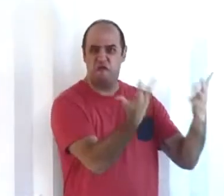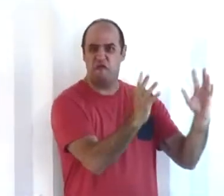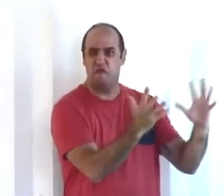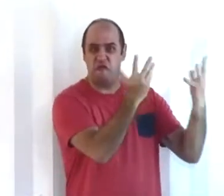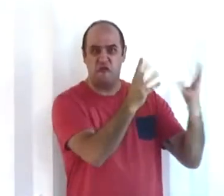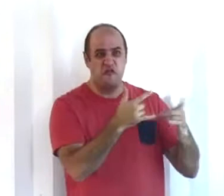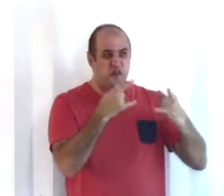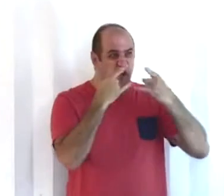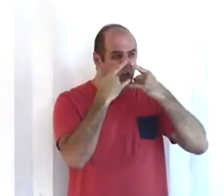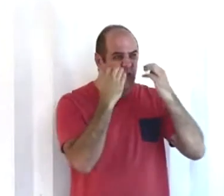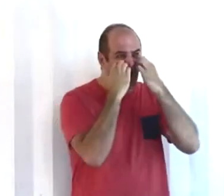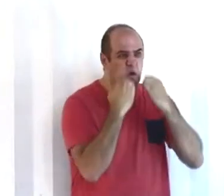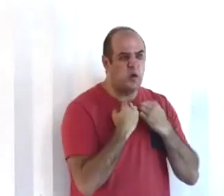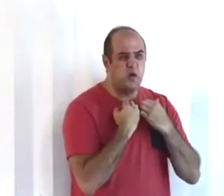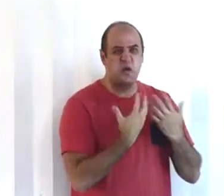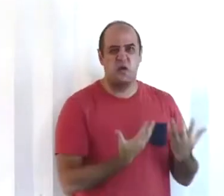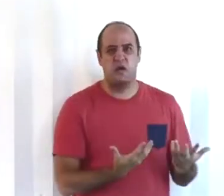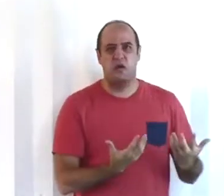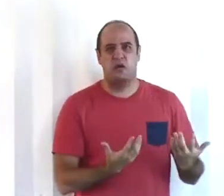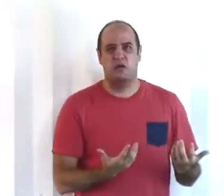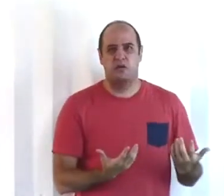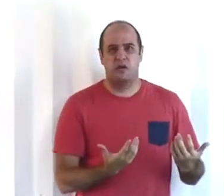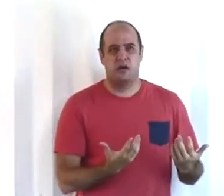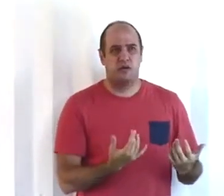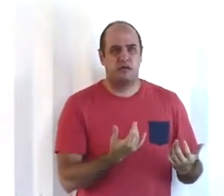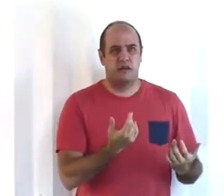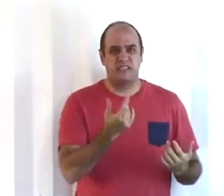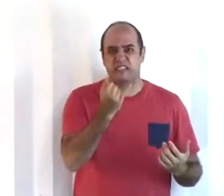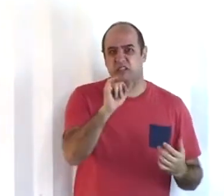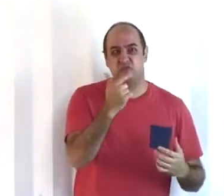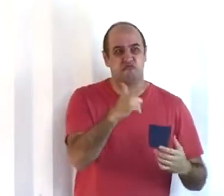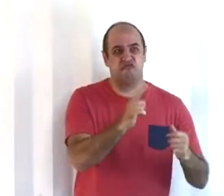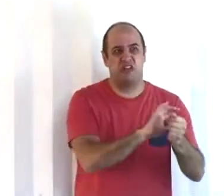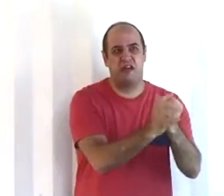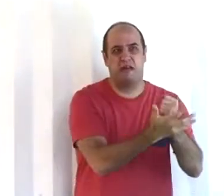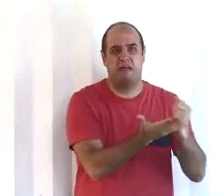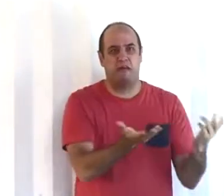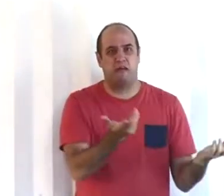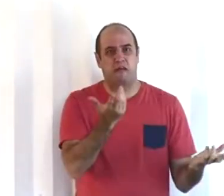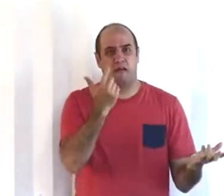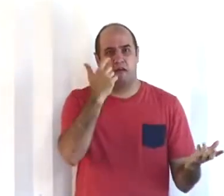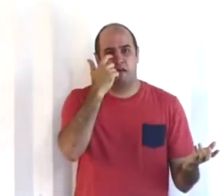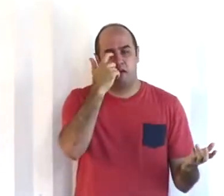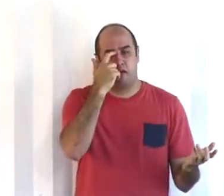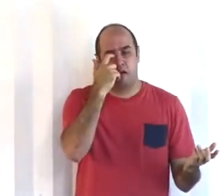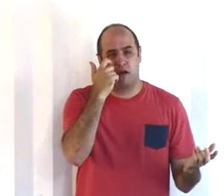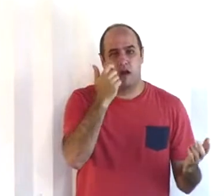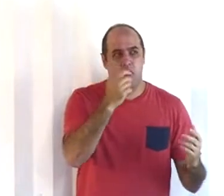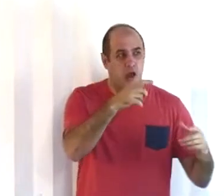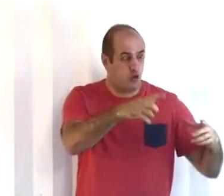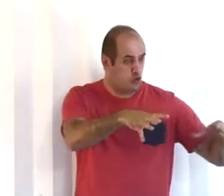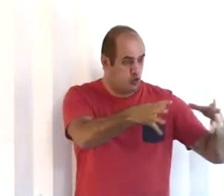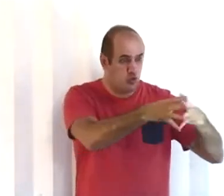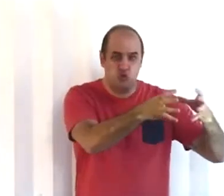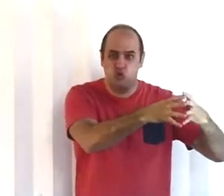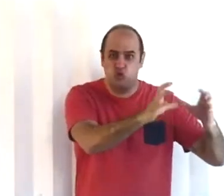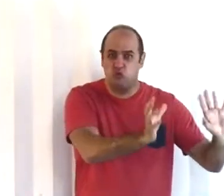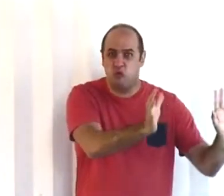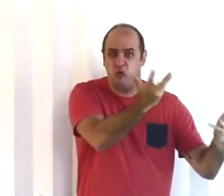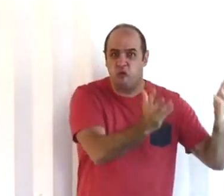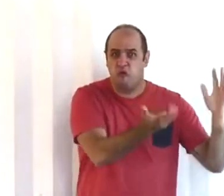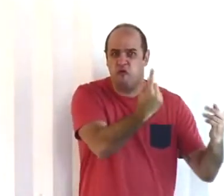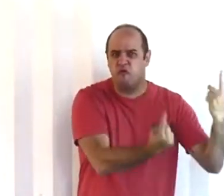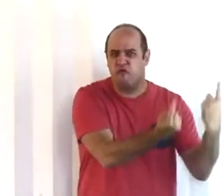sem máscaras, como se não existisse amanhã. Para muitos destes, realmente